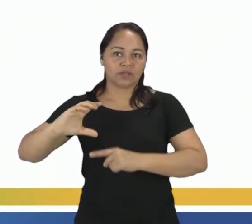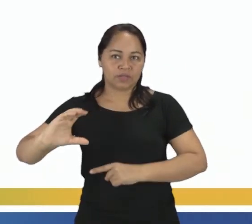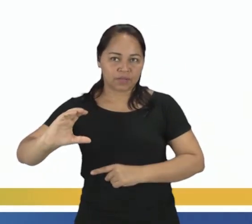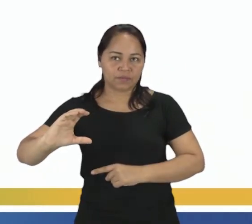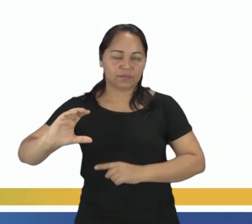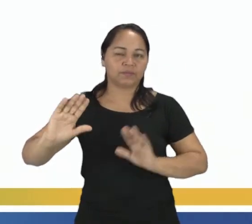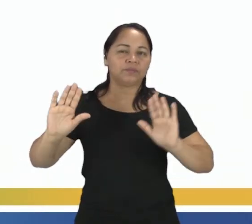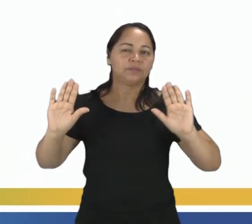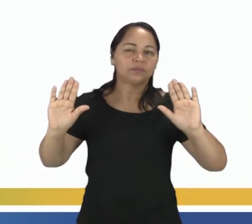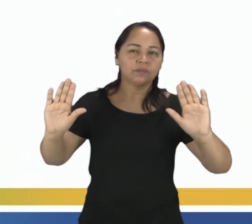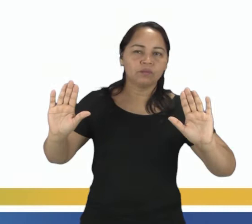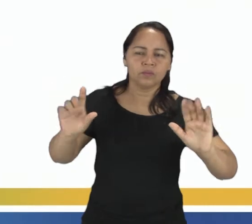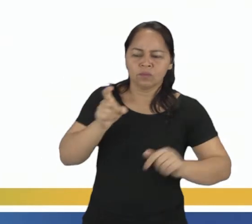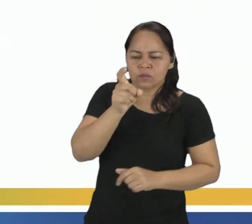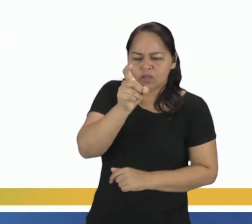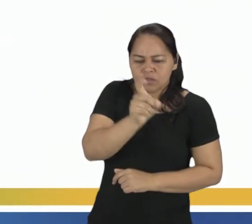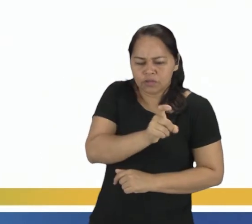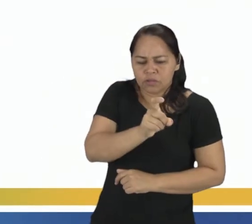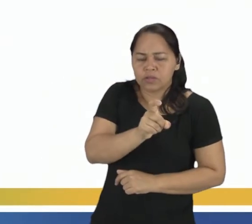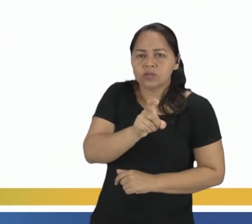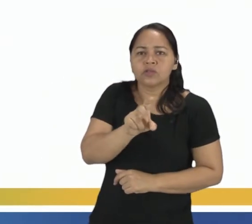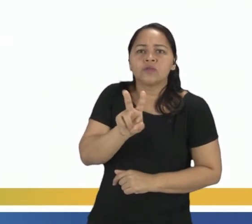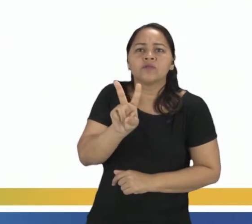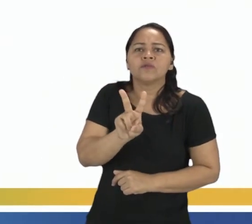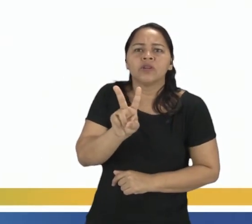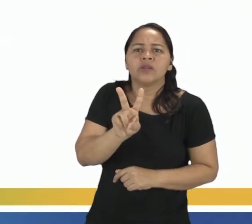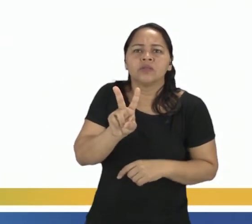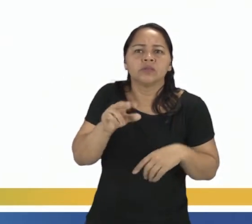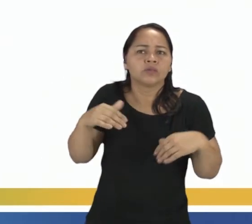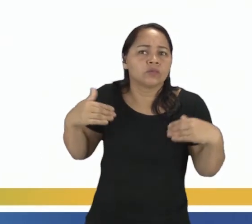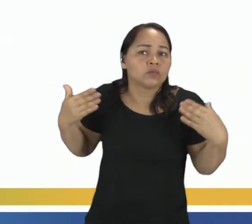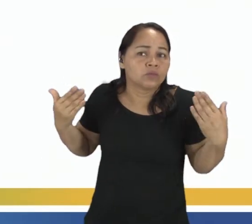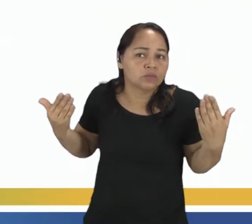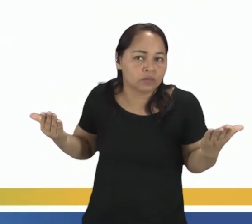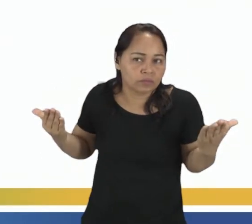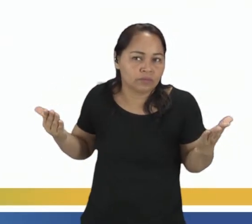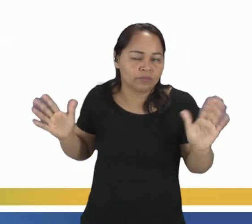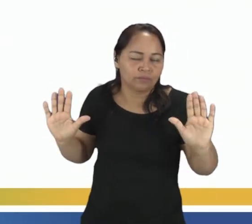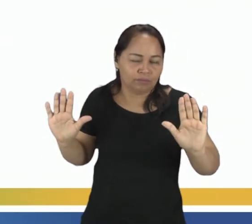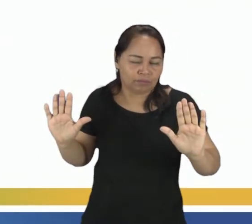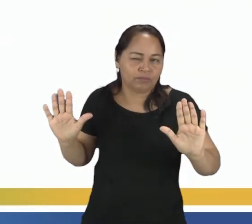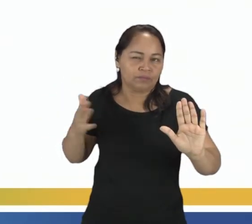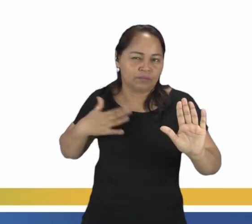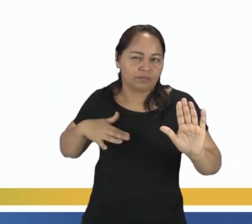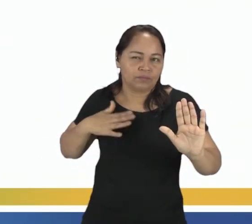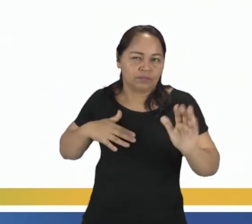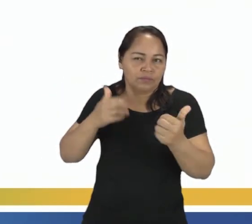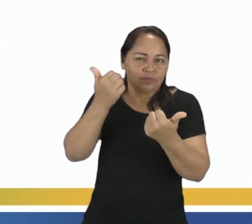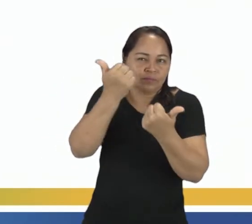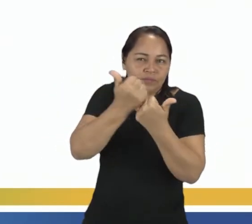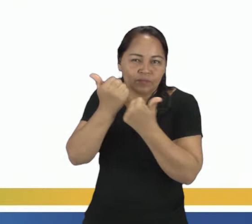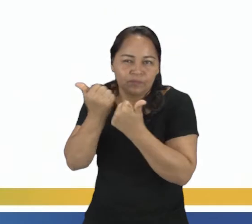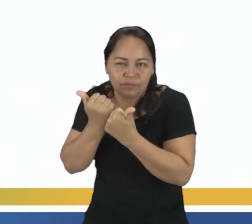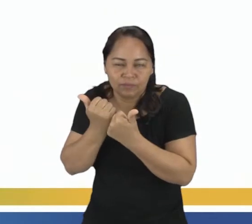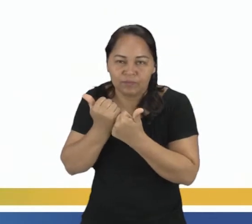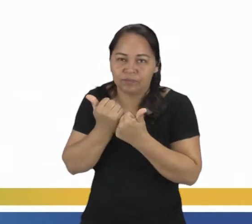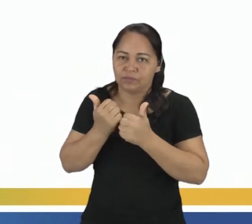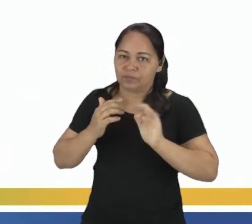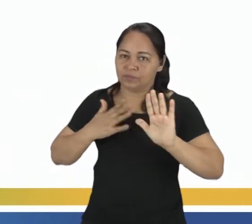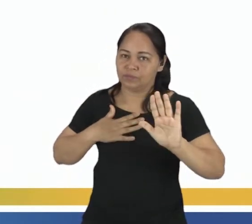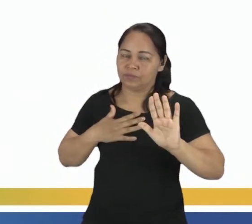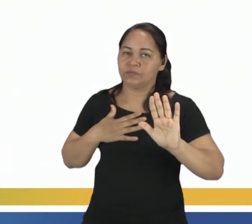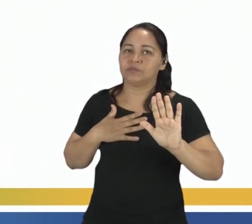vértice, você pode descobrir o y do vértice substituindo, olha só, para encontrar o y